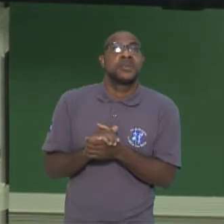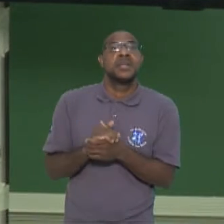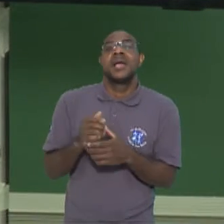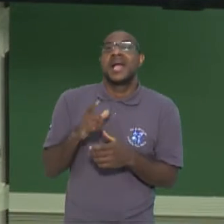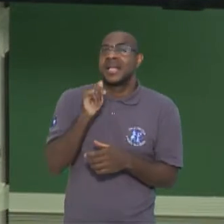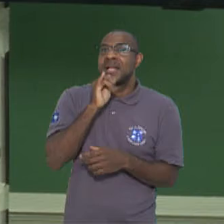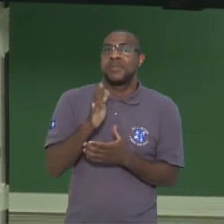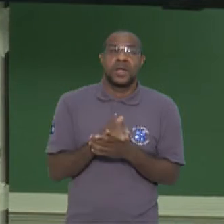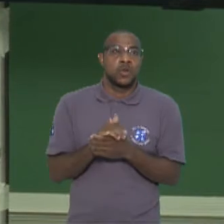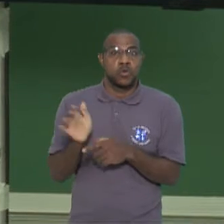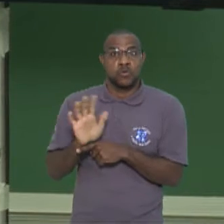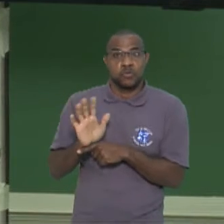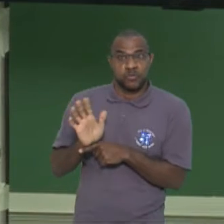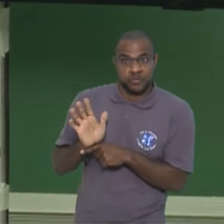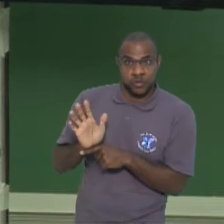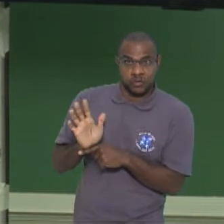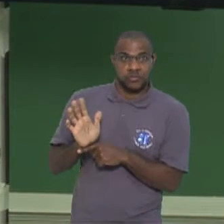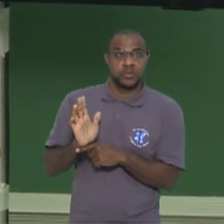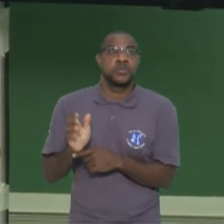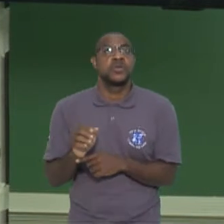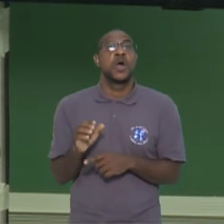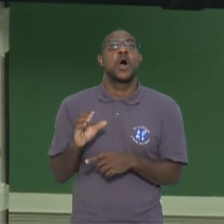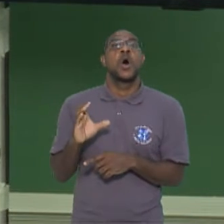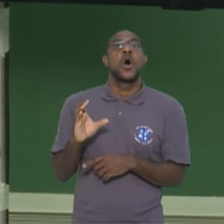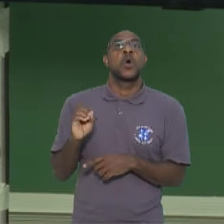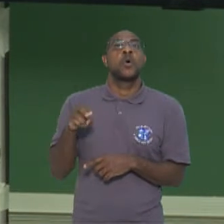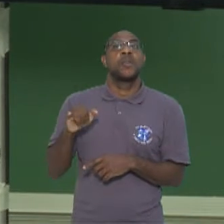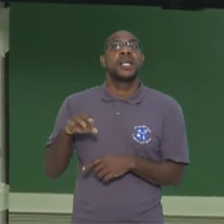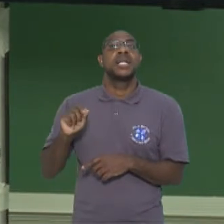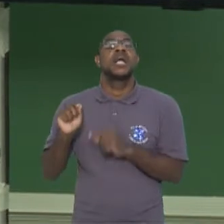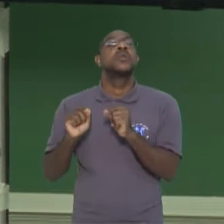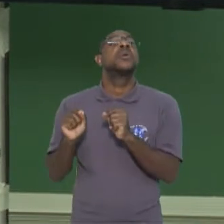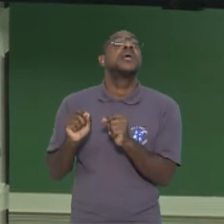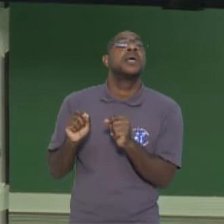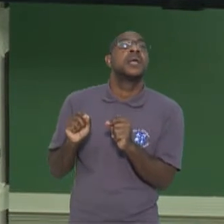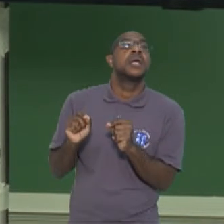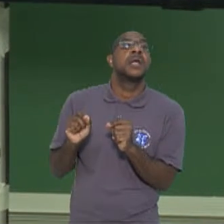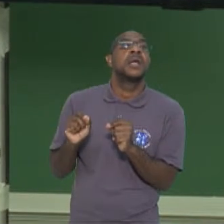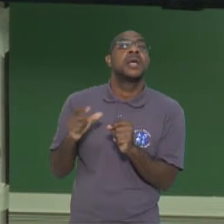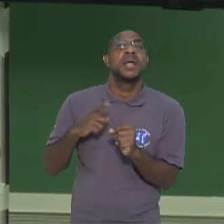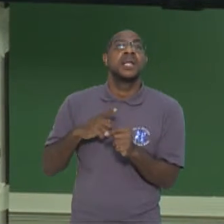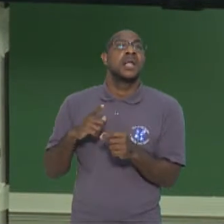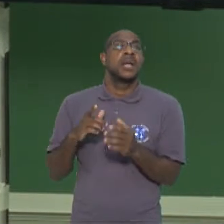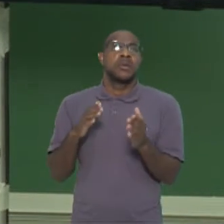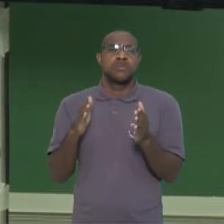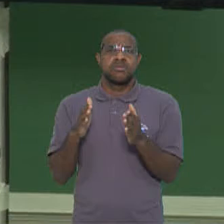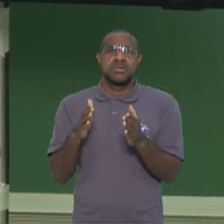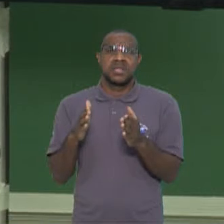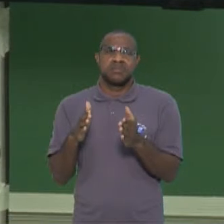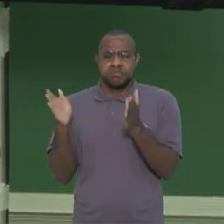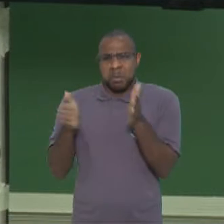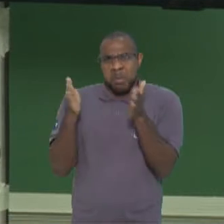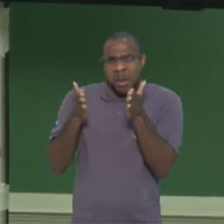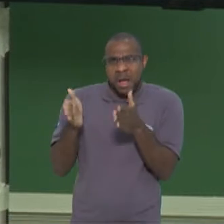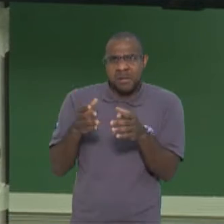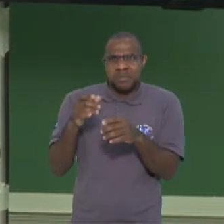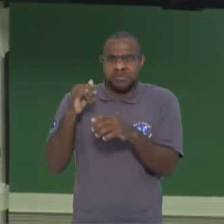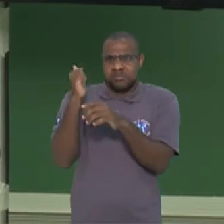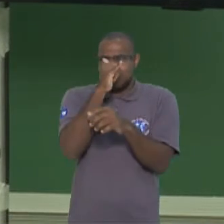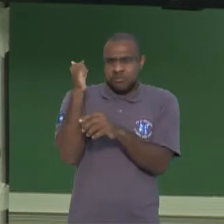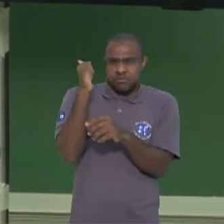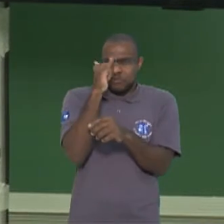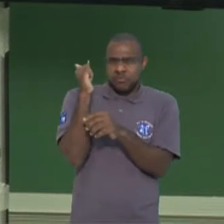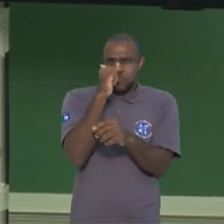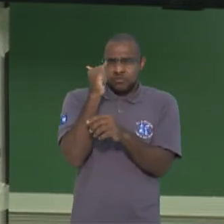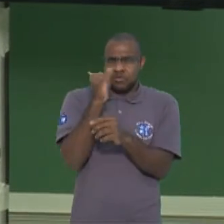hora. Então, que são filmes comerciais, novamente, são as grandes produções. A gente vê muito filme